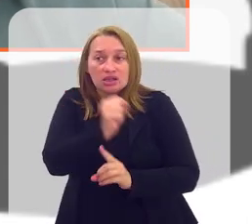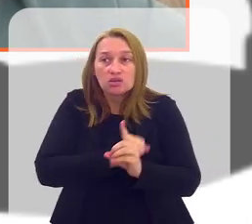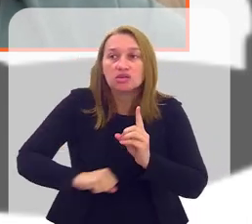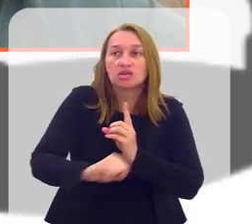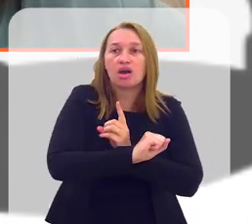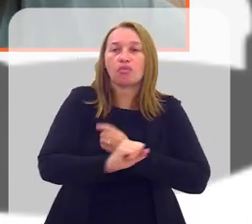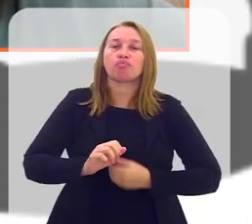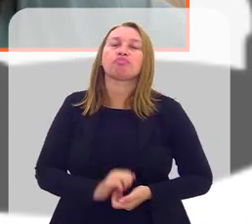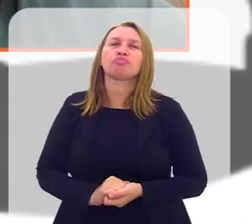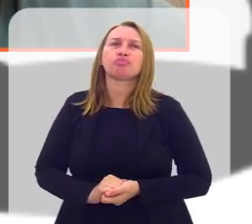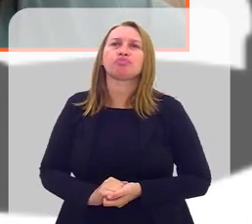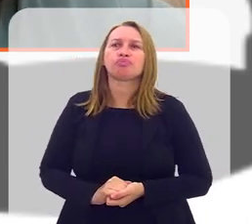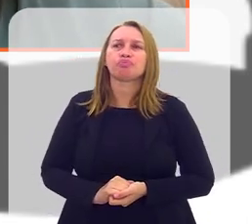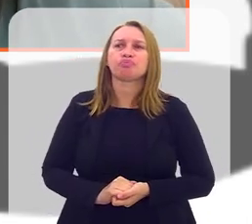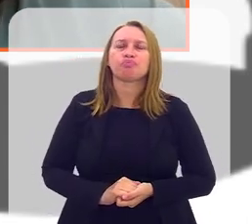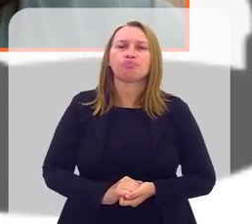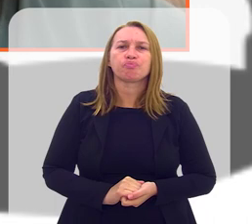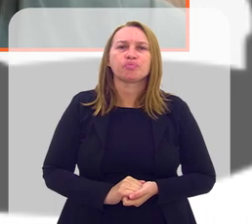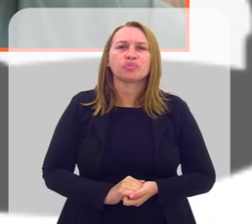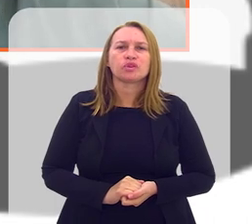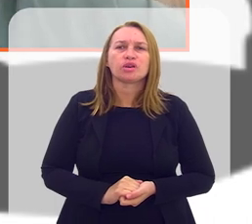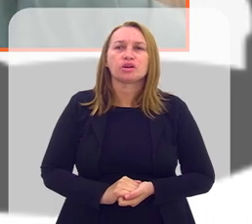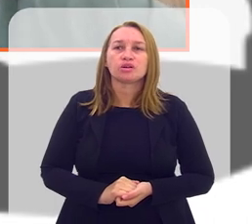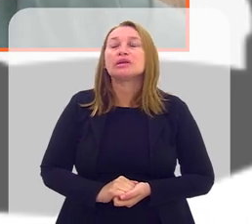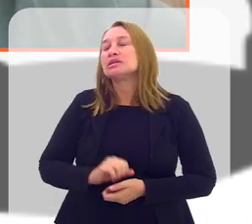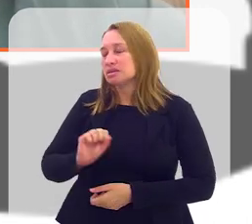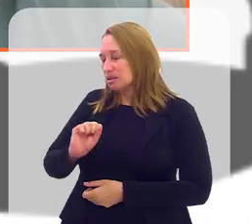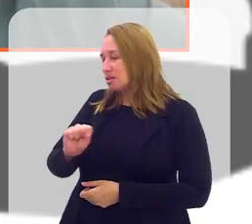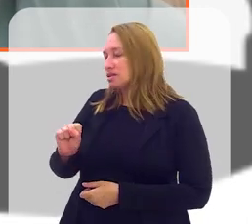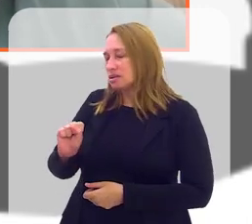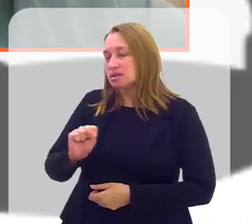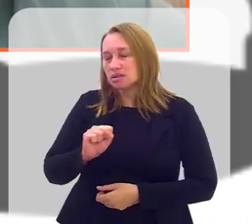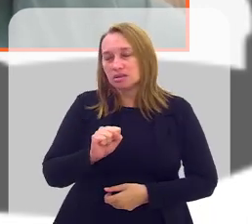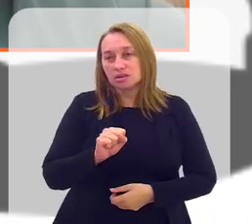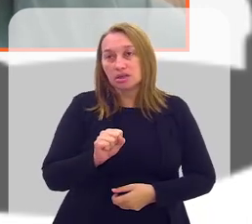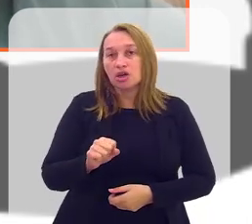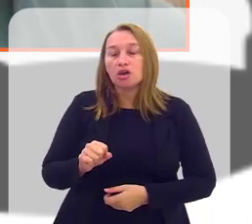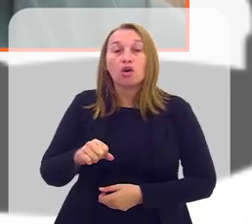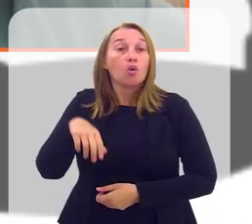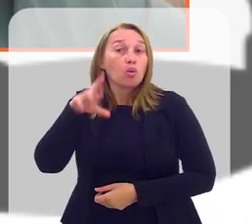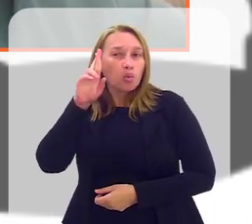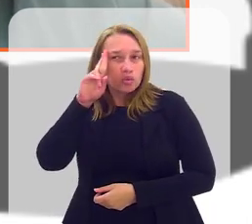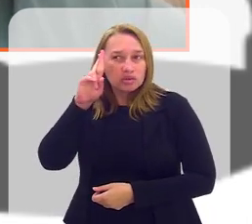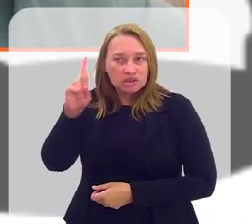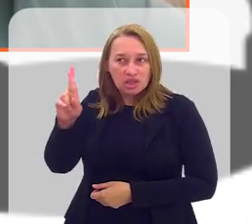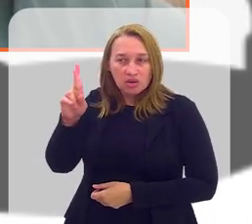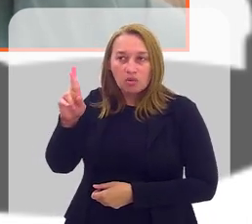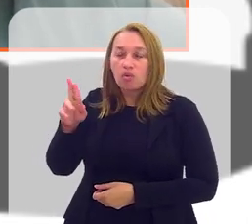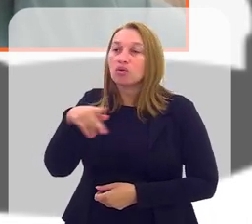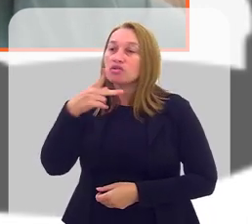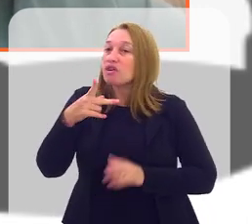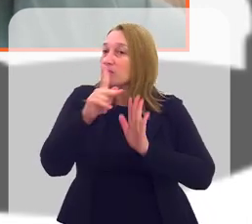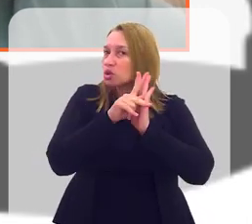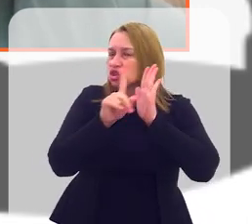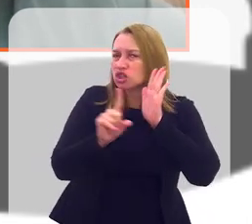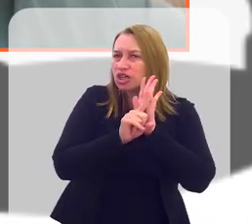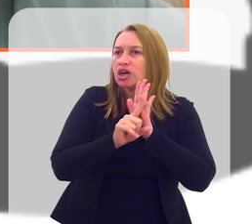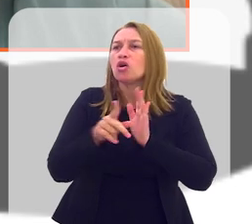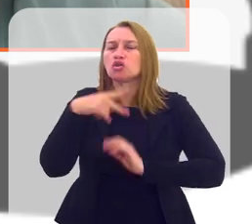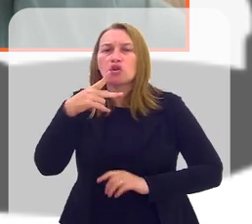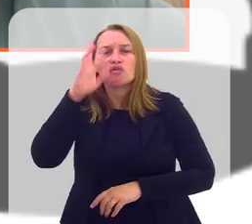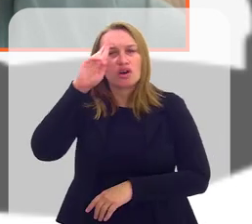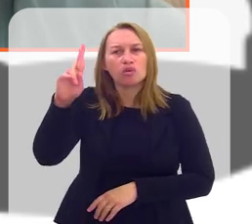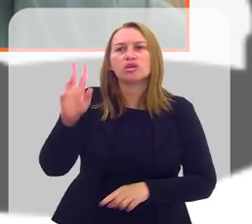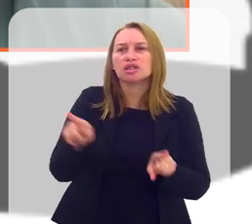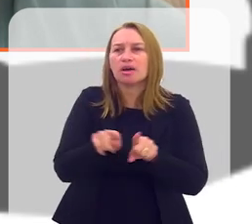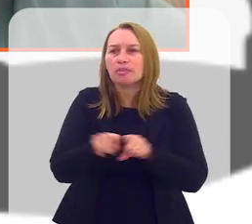social. E o senhor também na justiça... Sim, sim. Na sua justificativa do projeto de lei, o